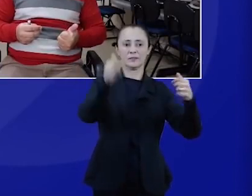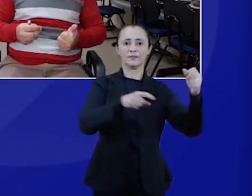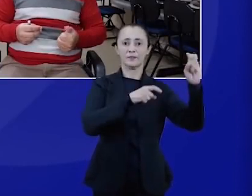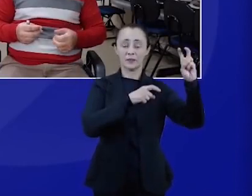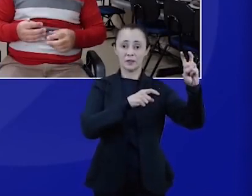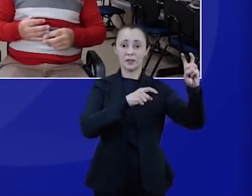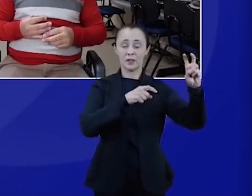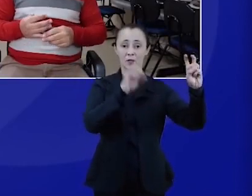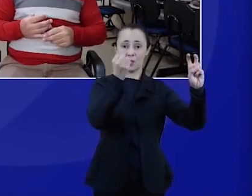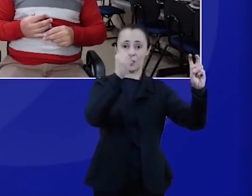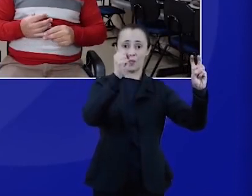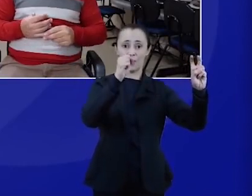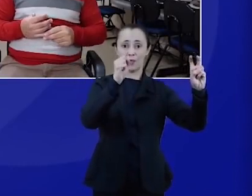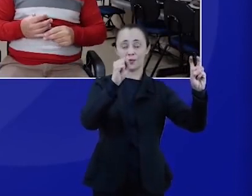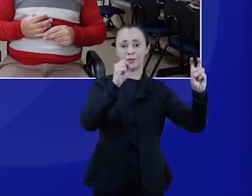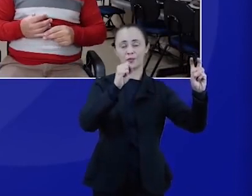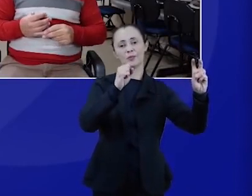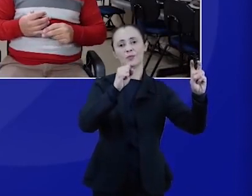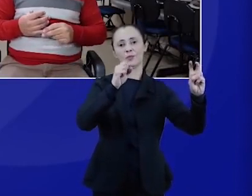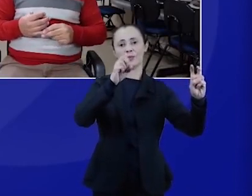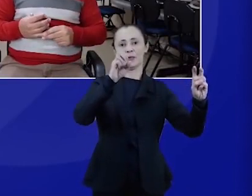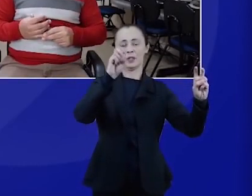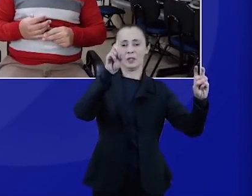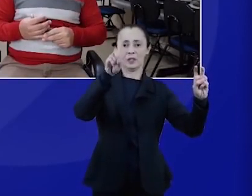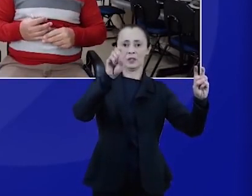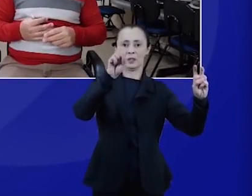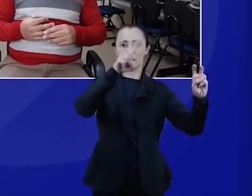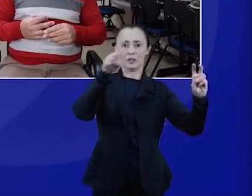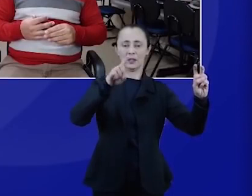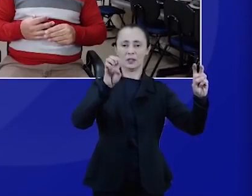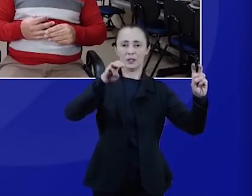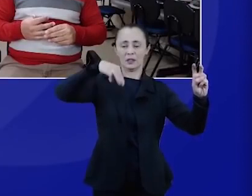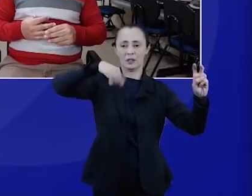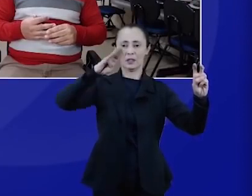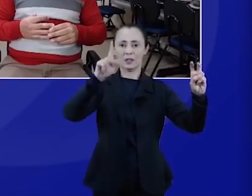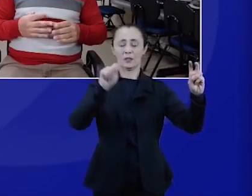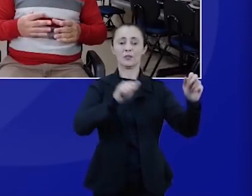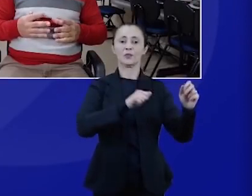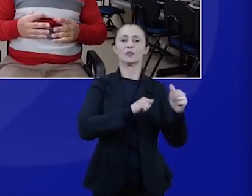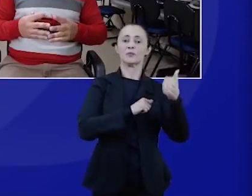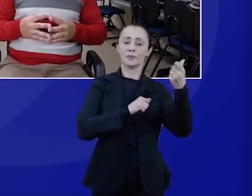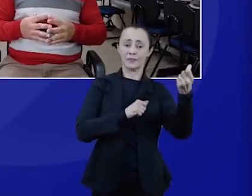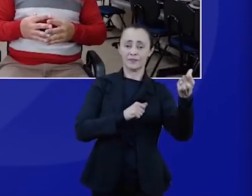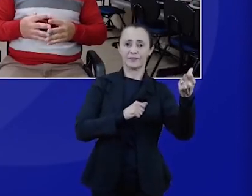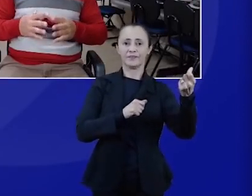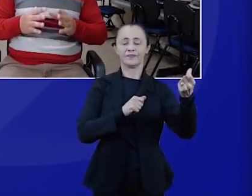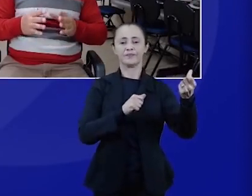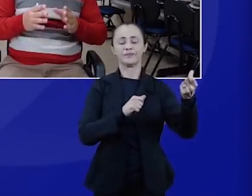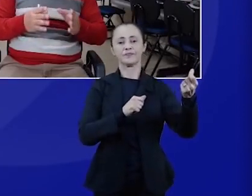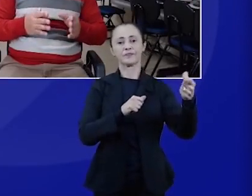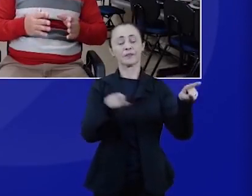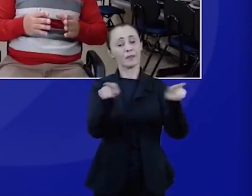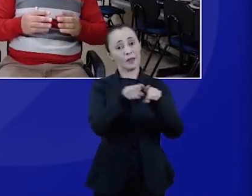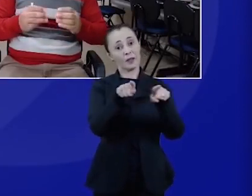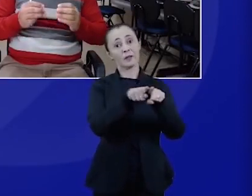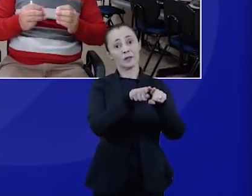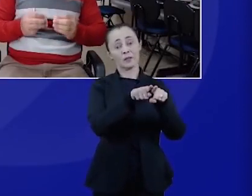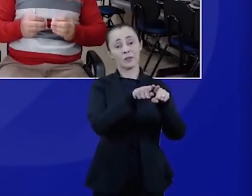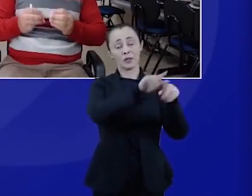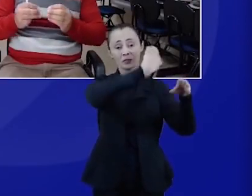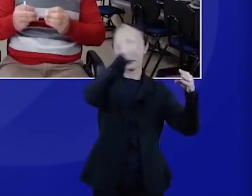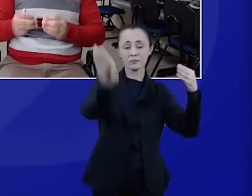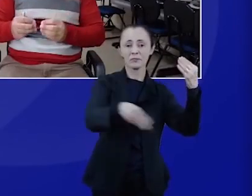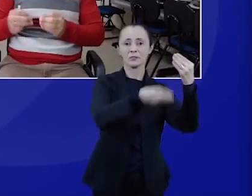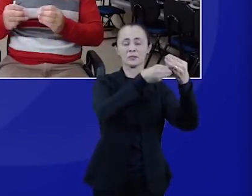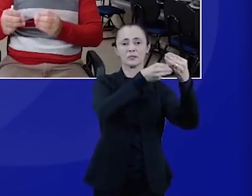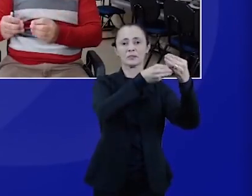de Dezembro, Escola Municipal Levo Egildo e nós podemos também colocar a